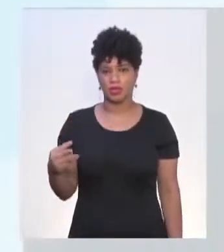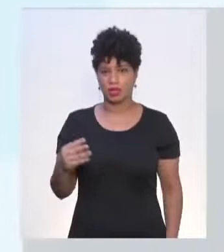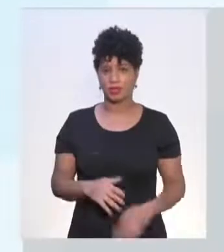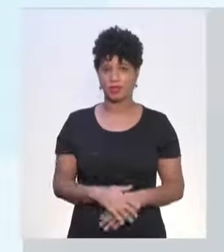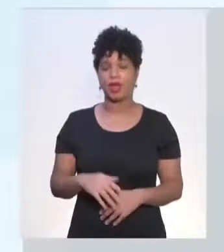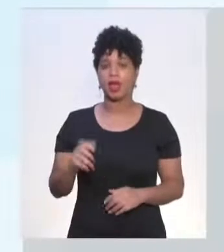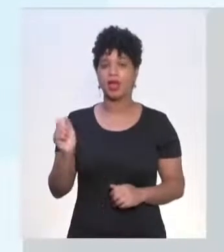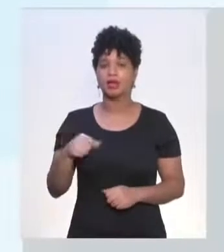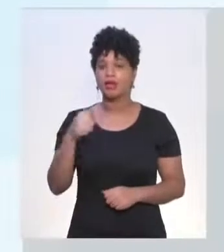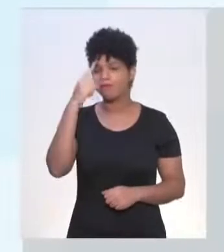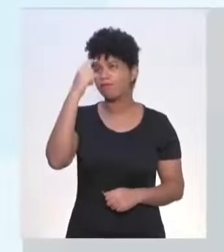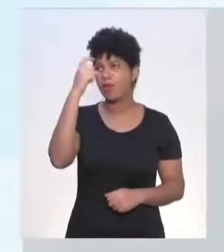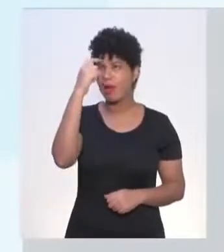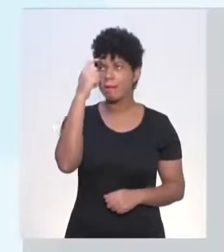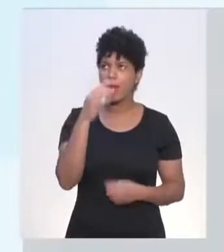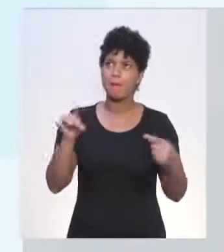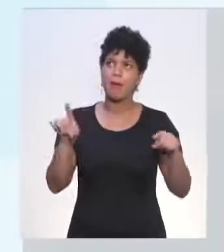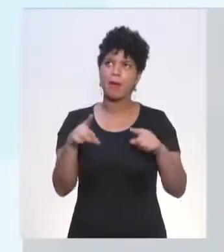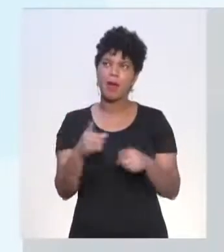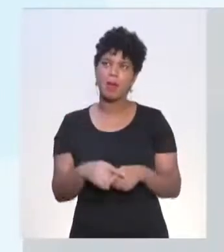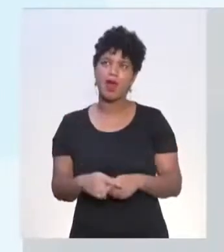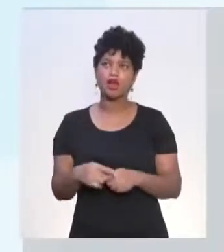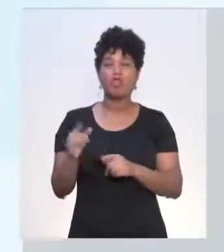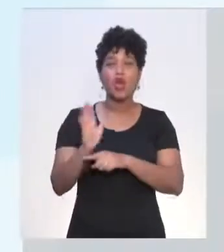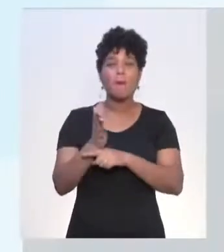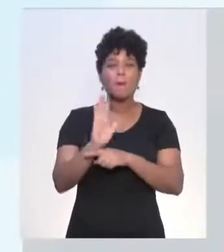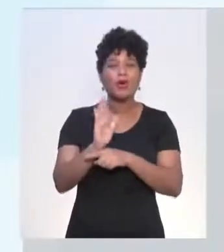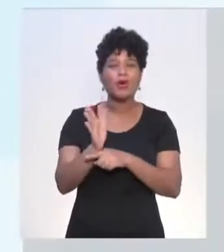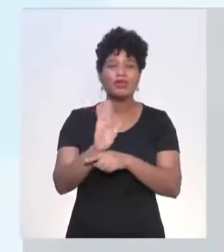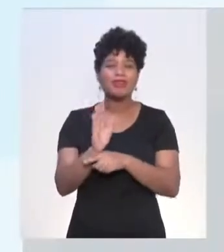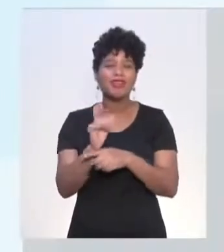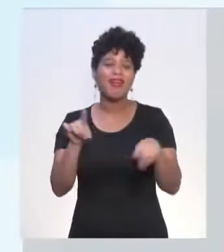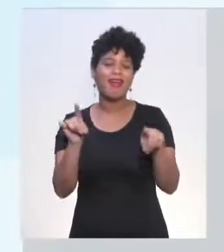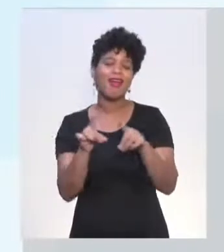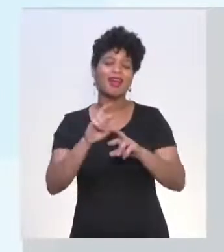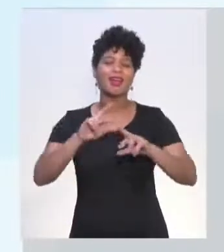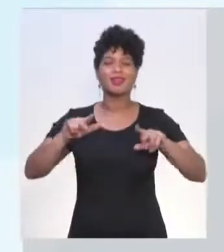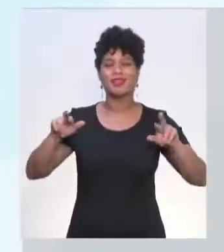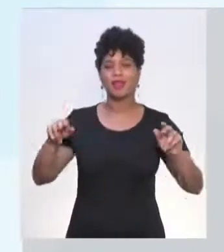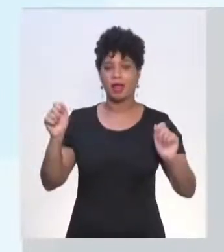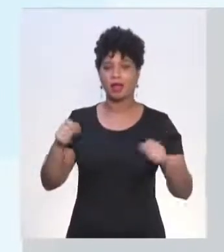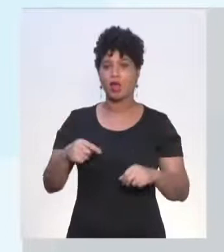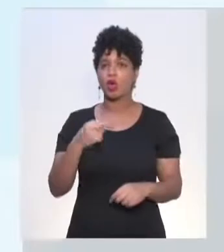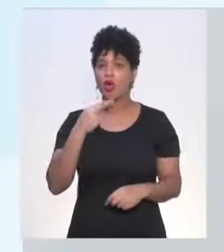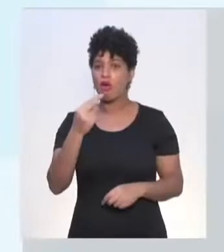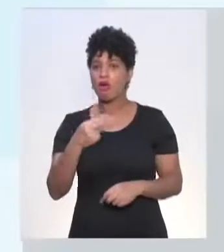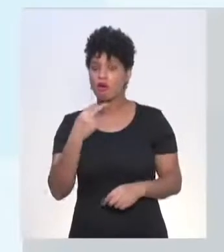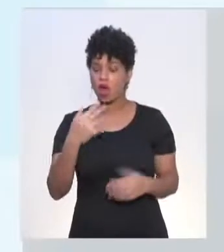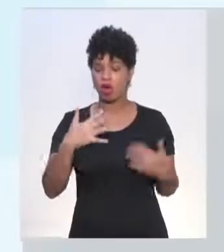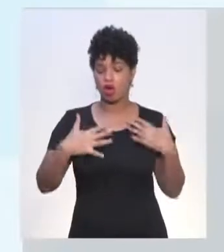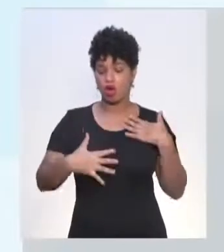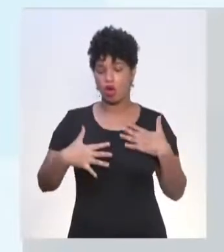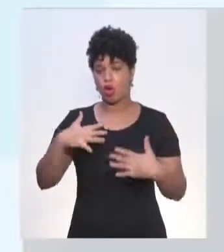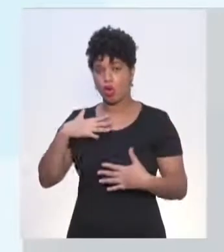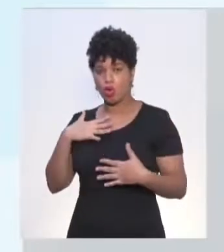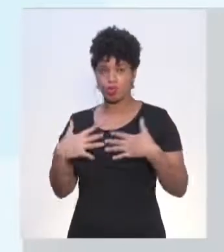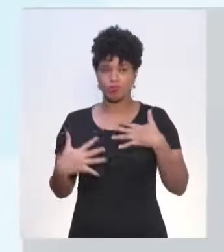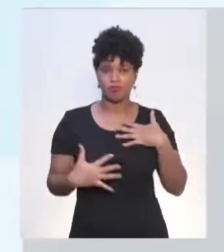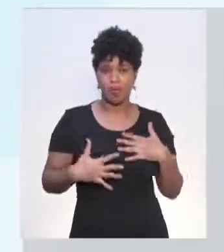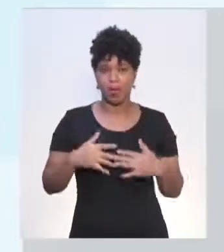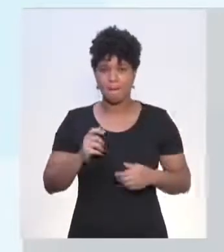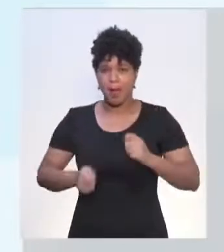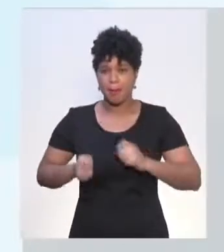improvisações composições trilhas sonoras e arranjos entre outros utilizando vozes são sons corporais